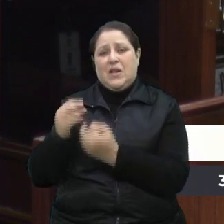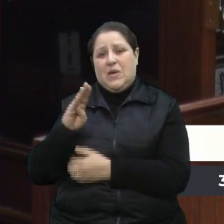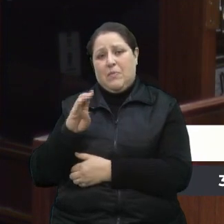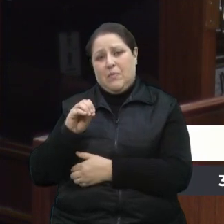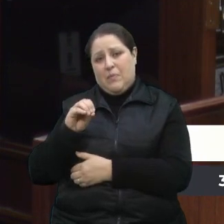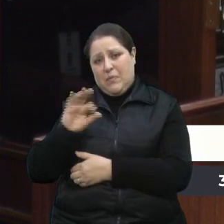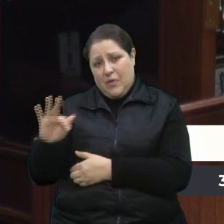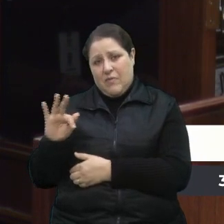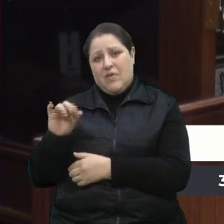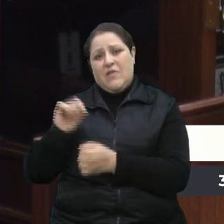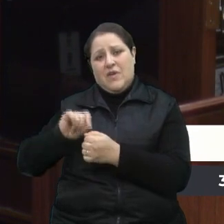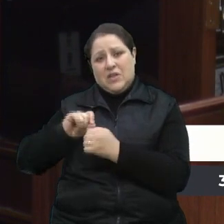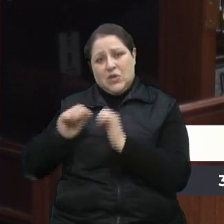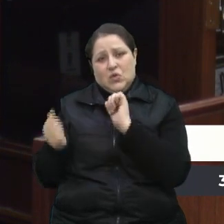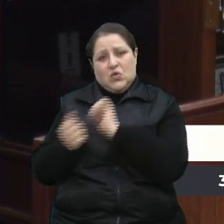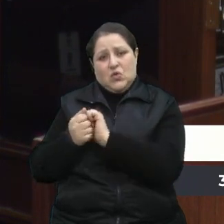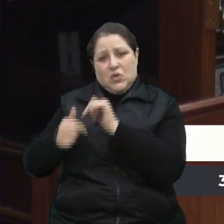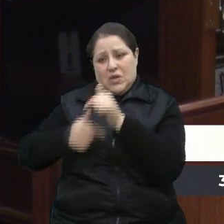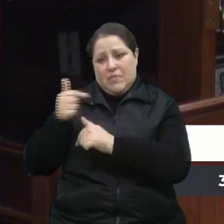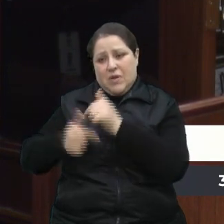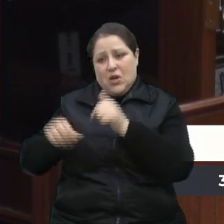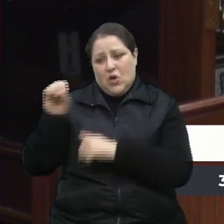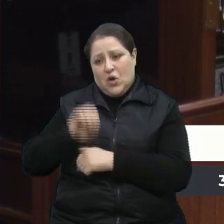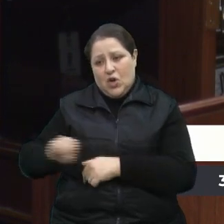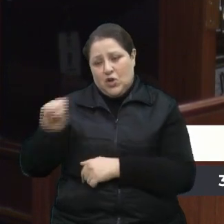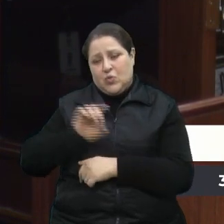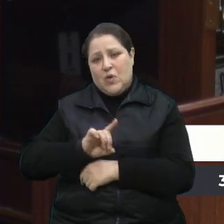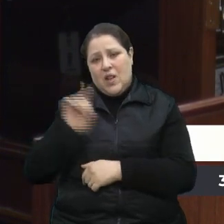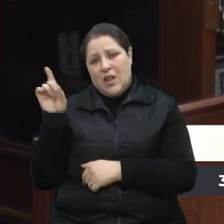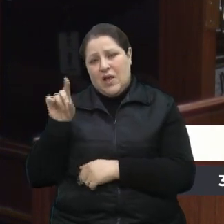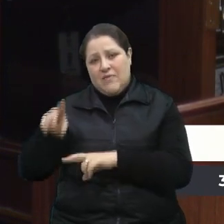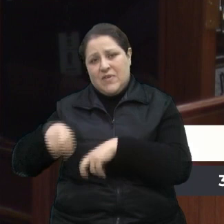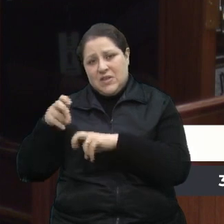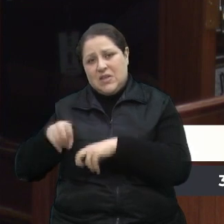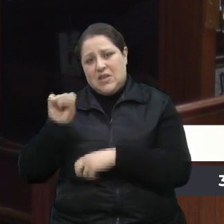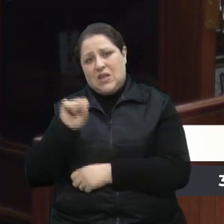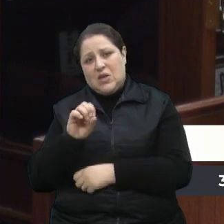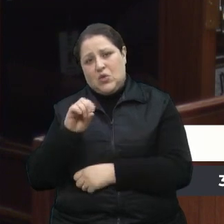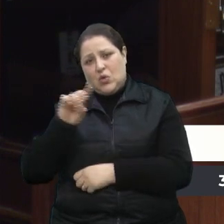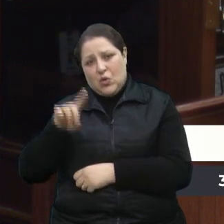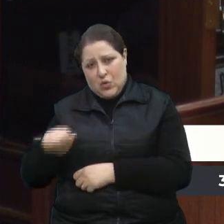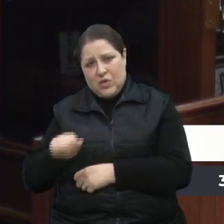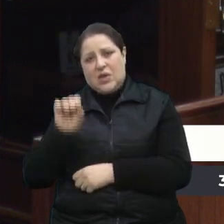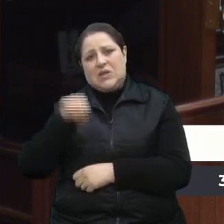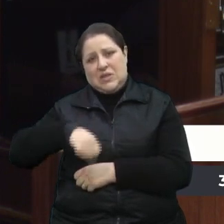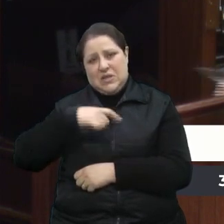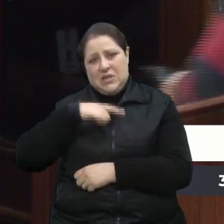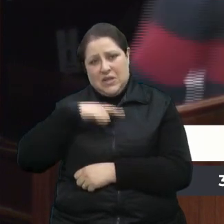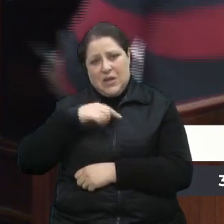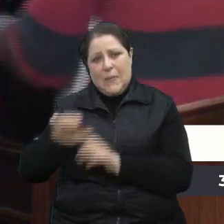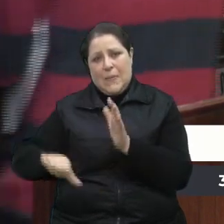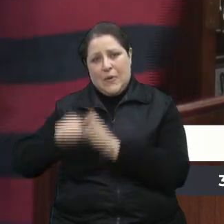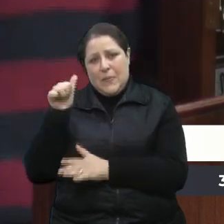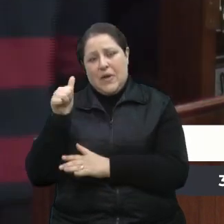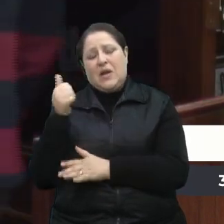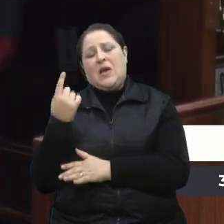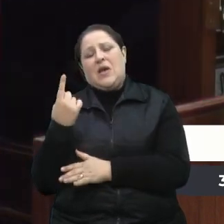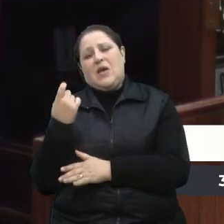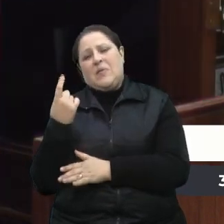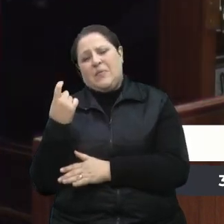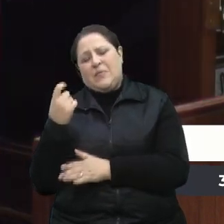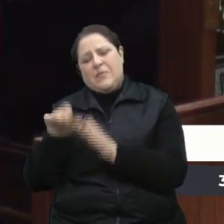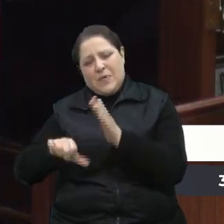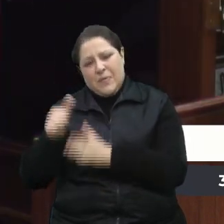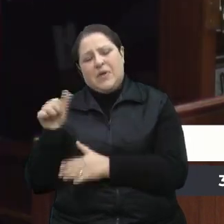e fazendo as coisas terá Sim antes do fim dessa legislação a primeira escola infantil